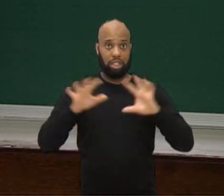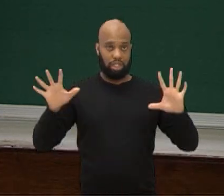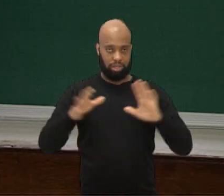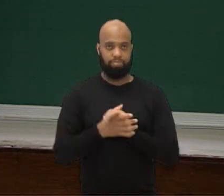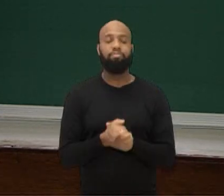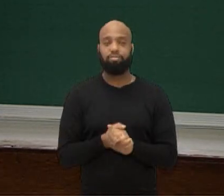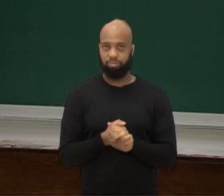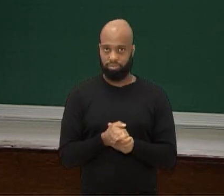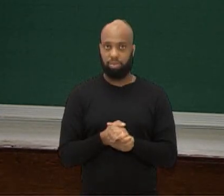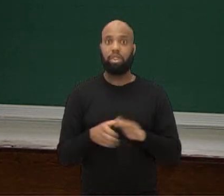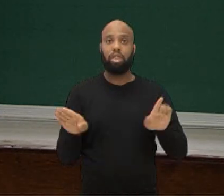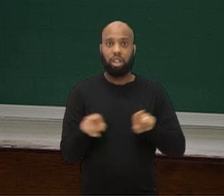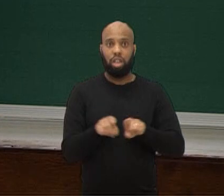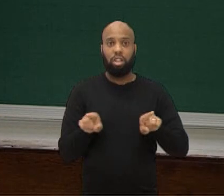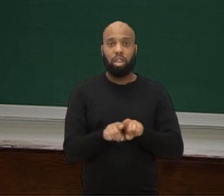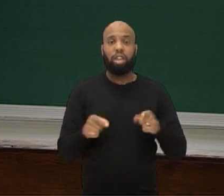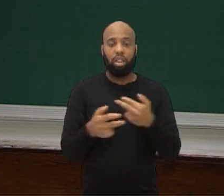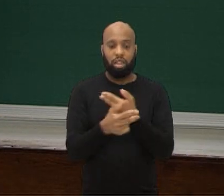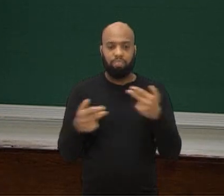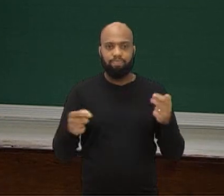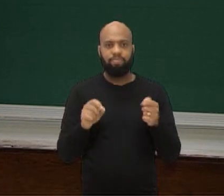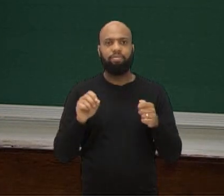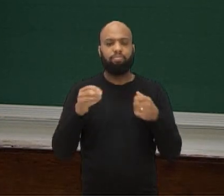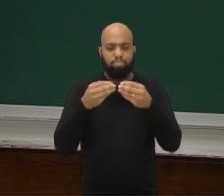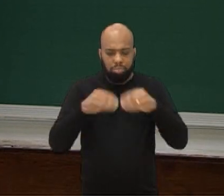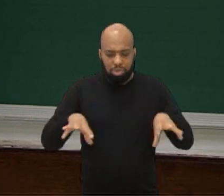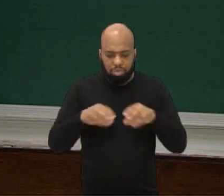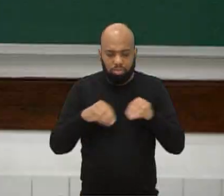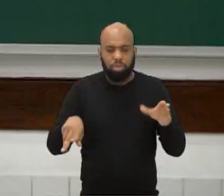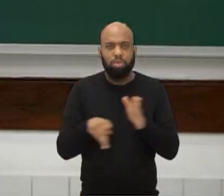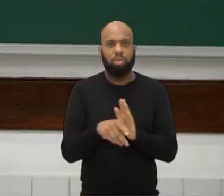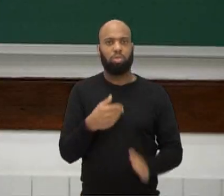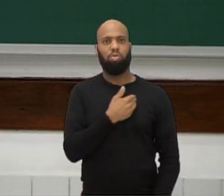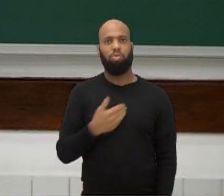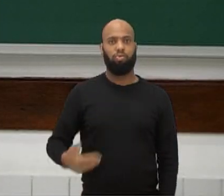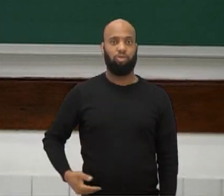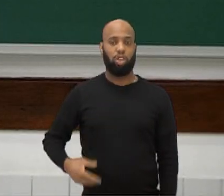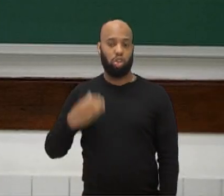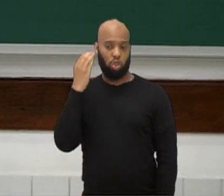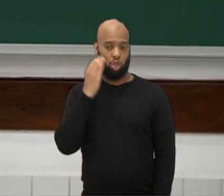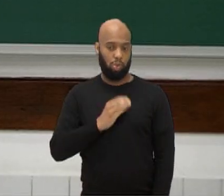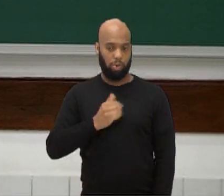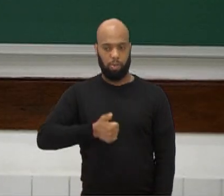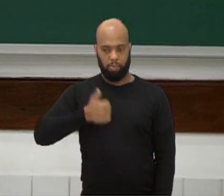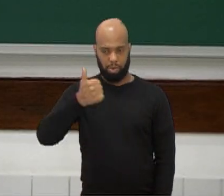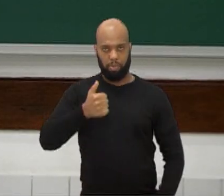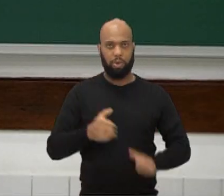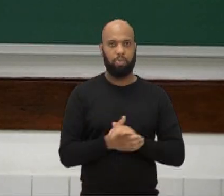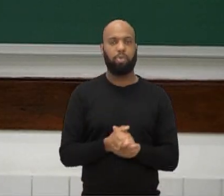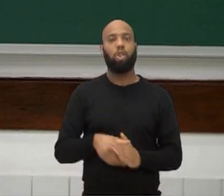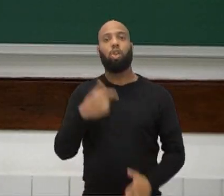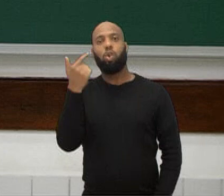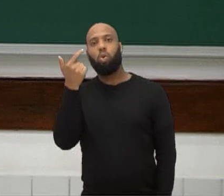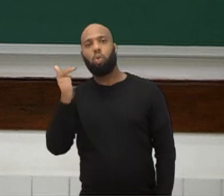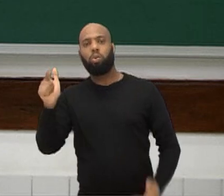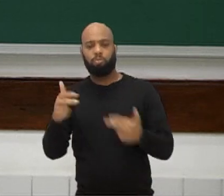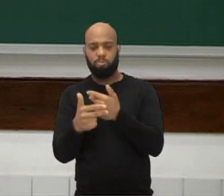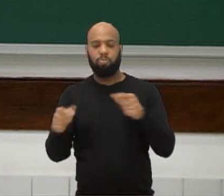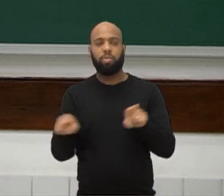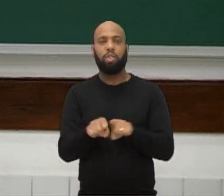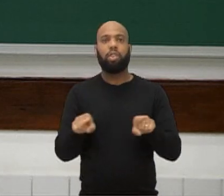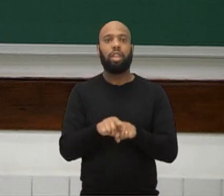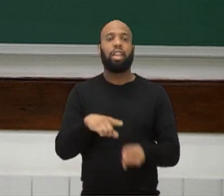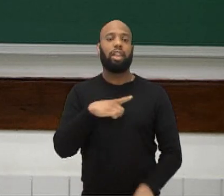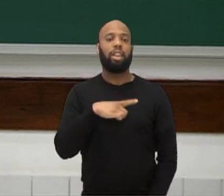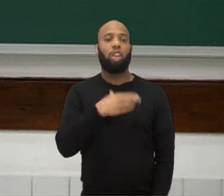disso? Tudo isso foi prejudicando o governo de Dom Pedro I. Outro fato externo que aconteceu foi a morte de Dom